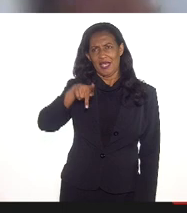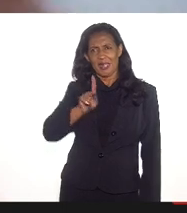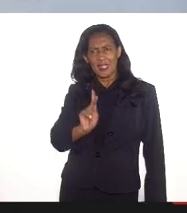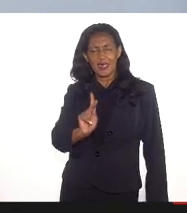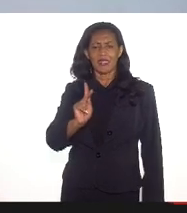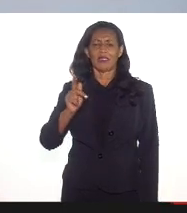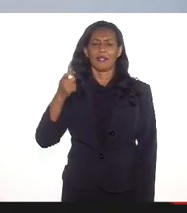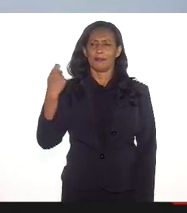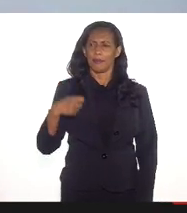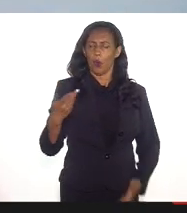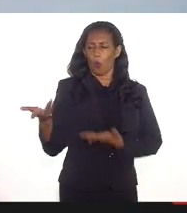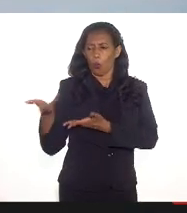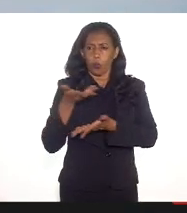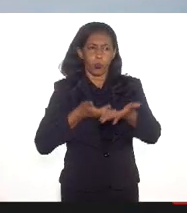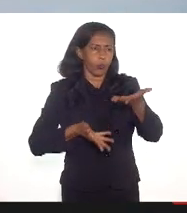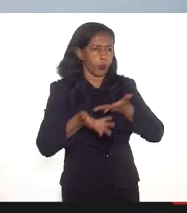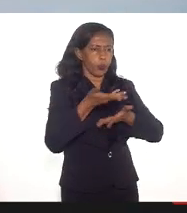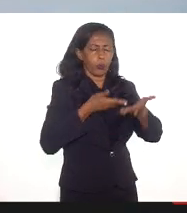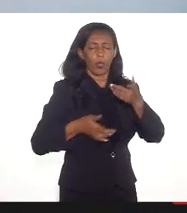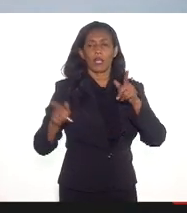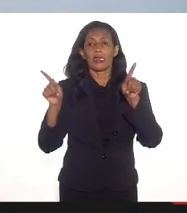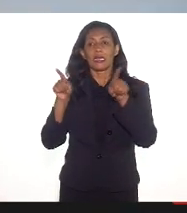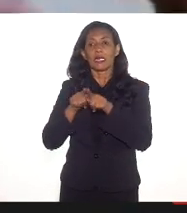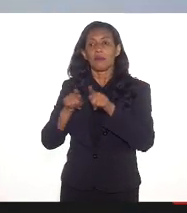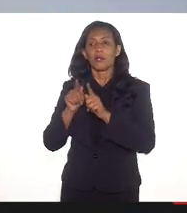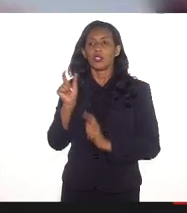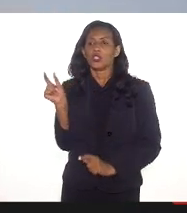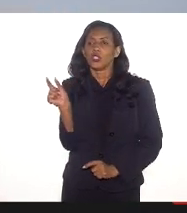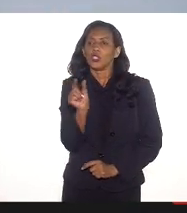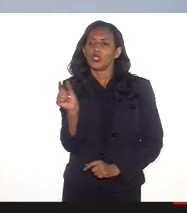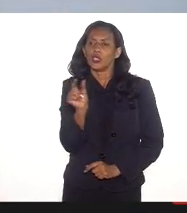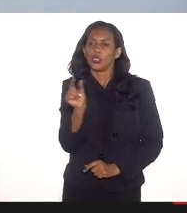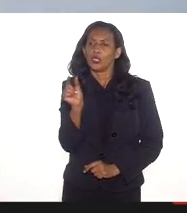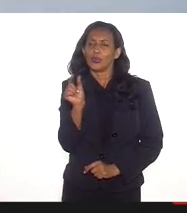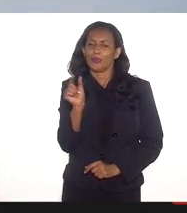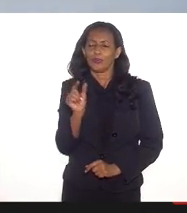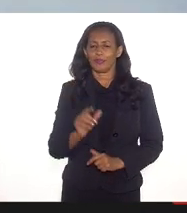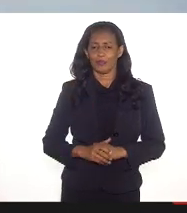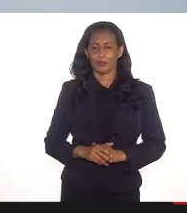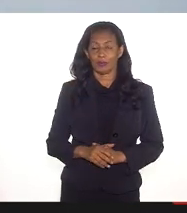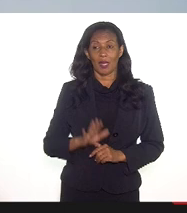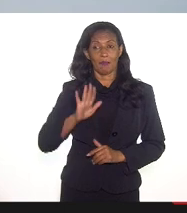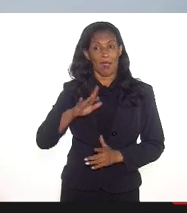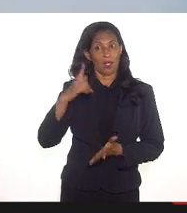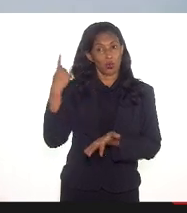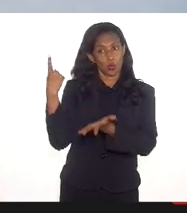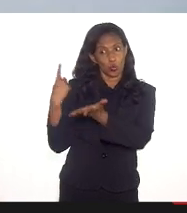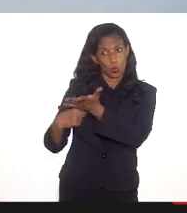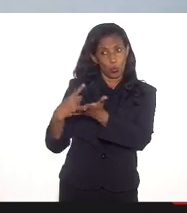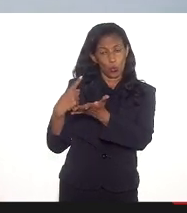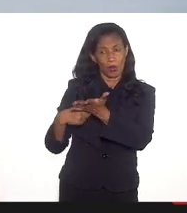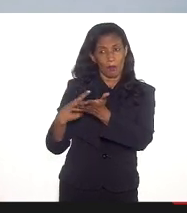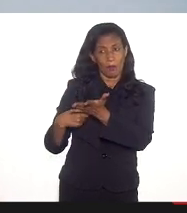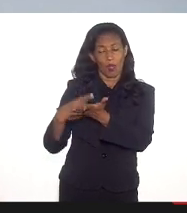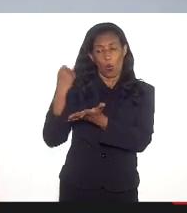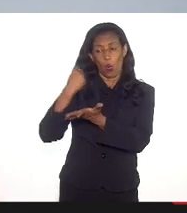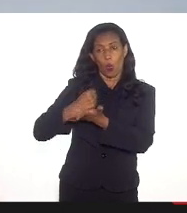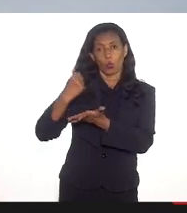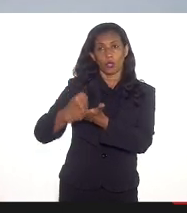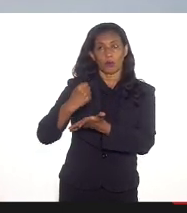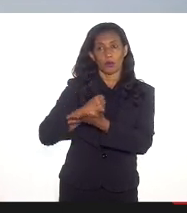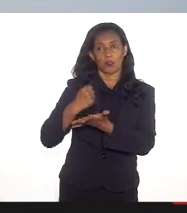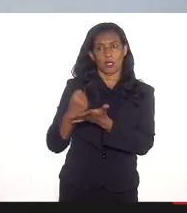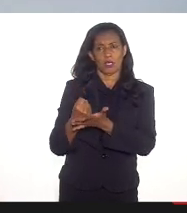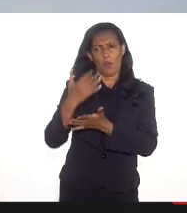questão do compartilhado e também o chip, mas é também, sobretudo, as contratações dos terceirizados. Né? Então,